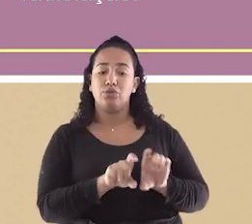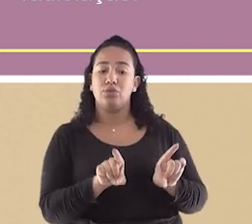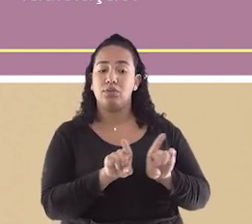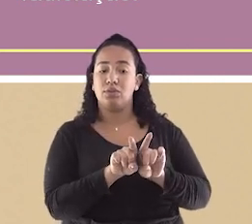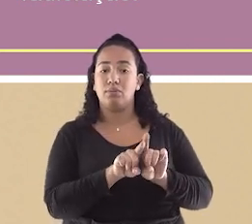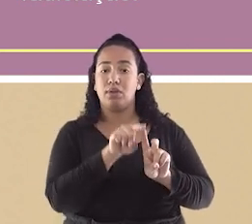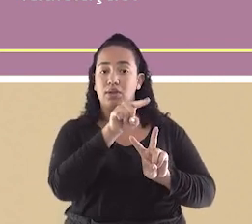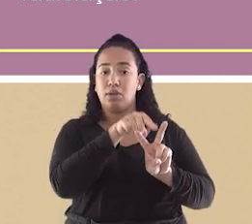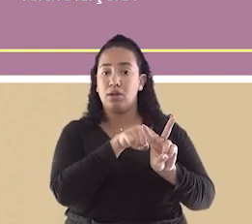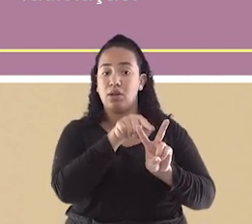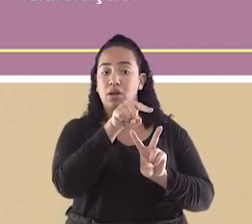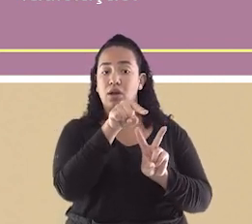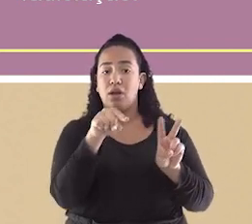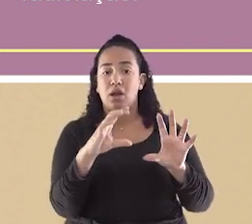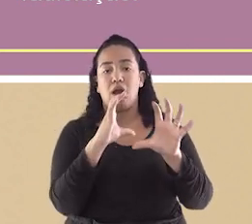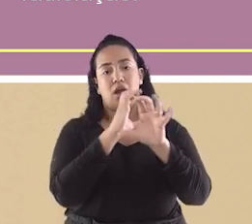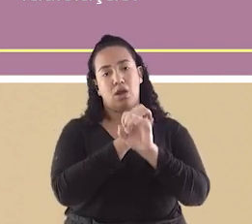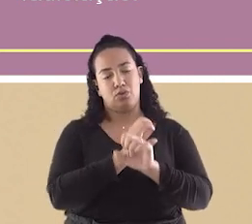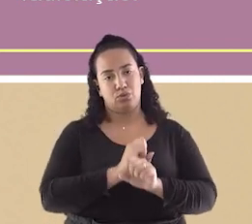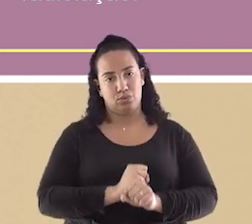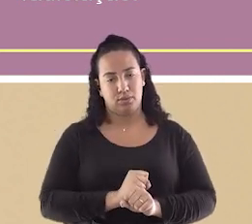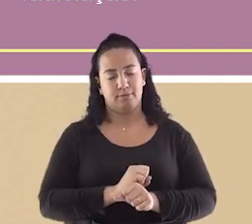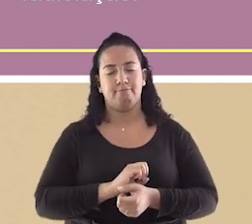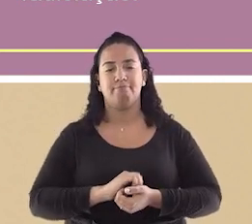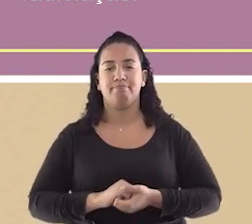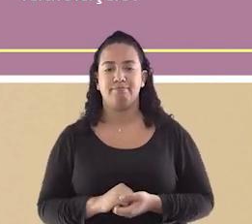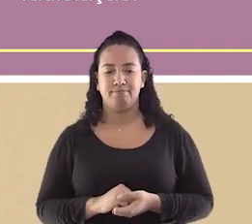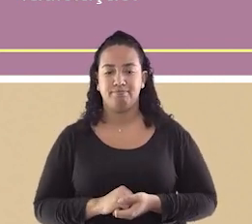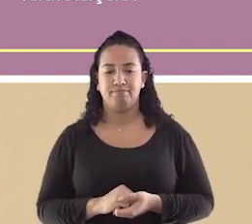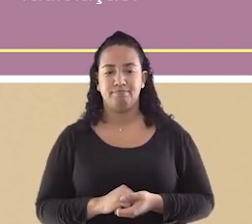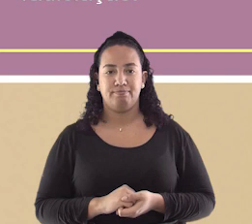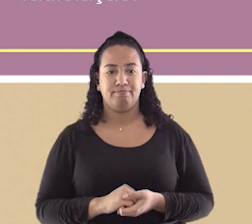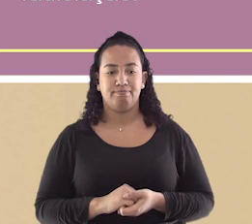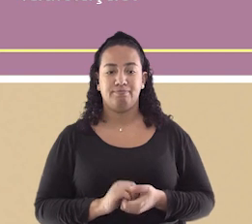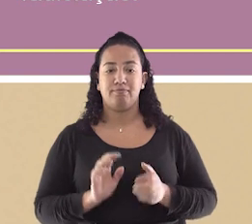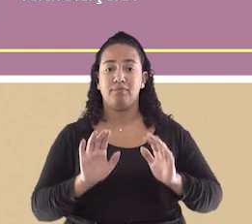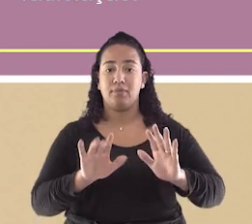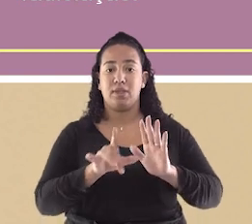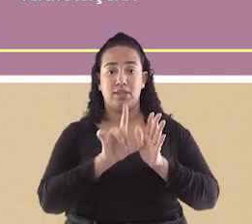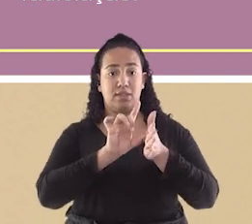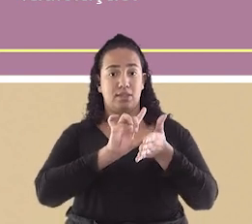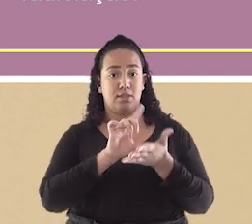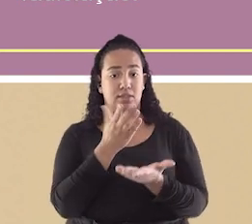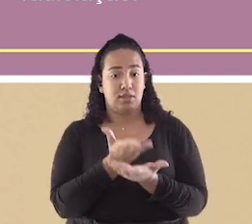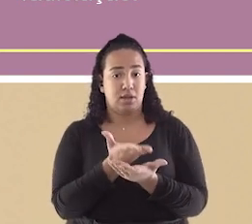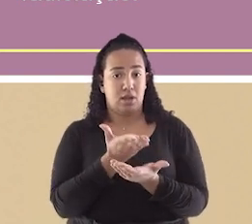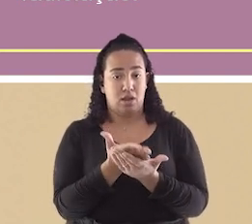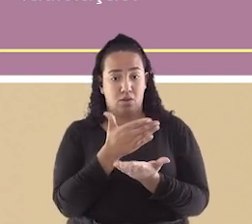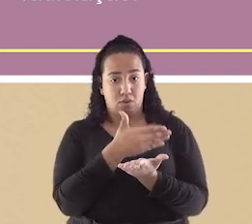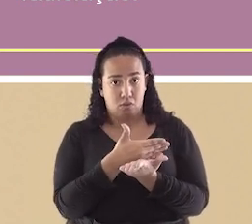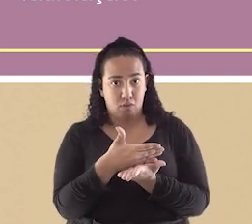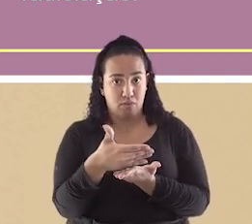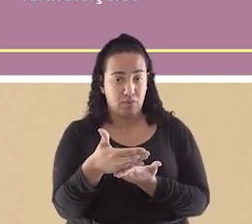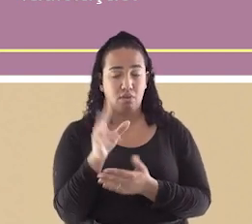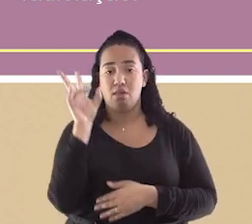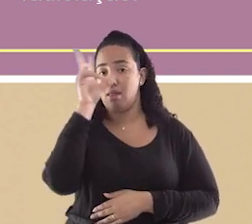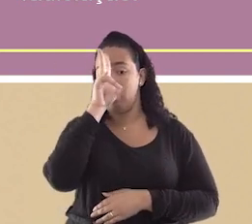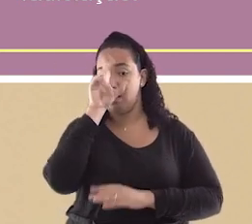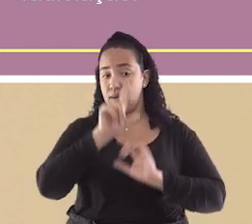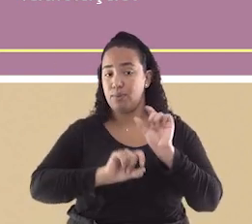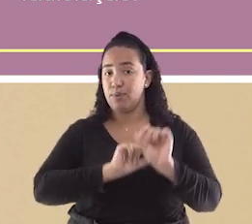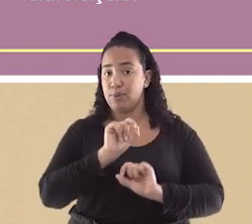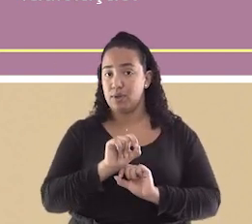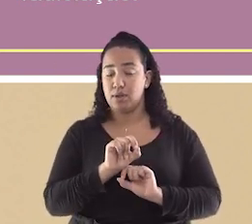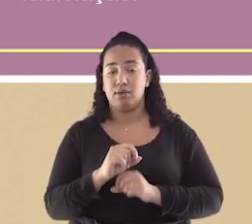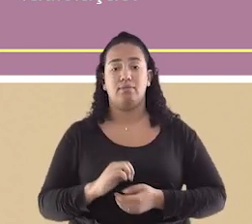e efetuar cálculos com radiciação. E antes de começarmos a aula de hoje, não se esqueça